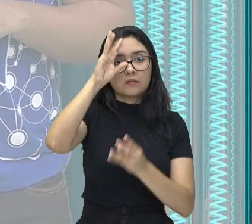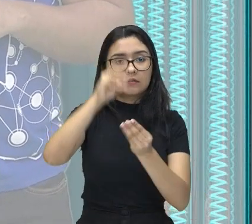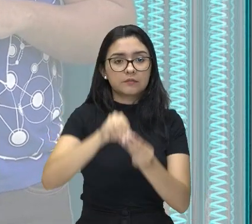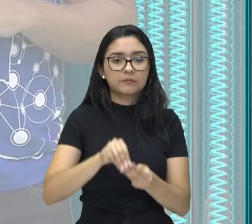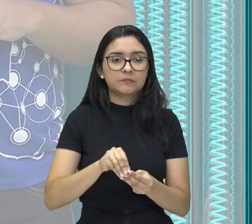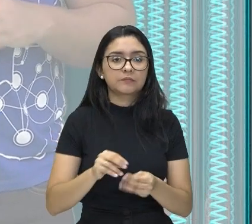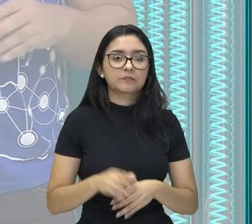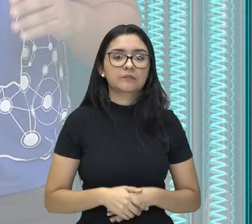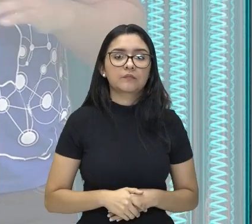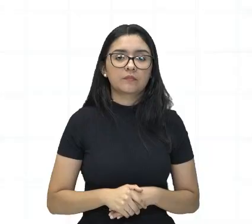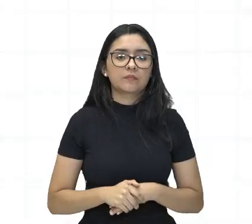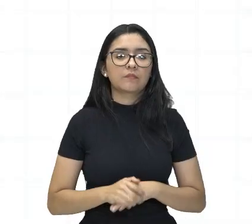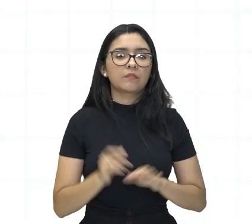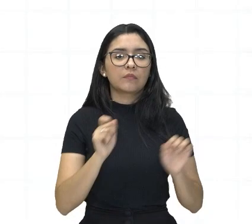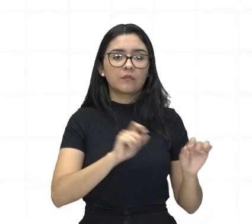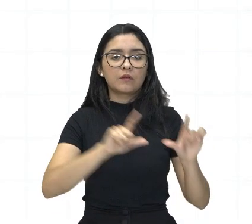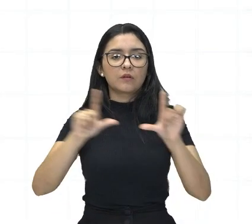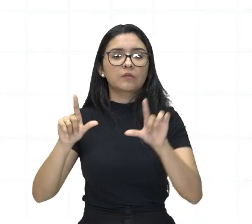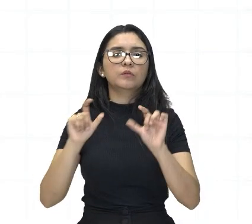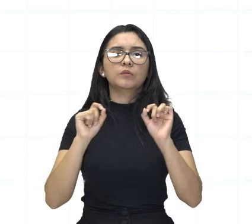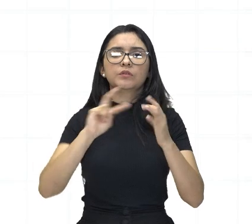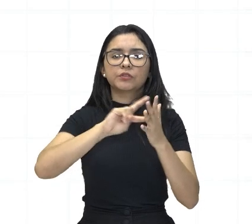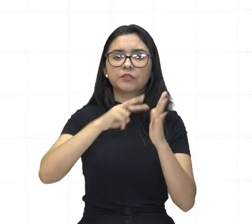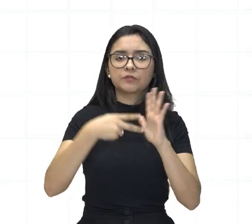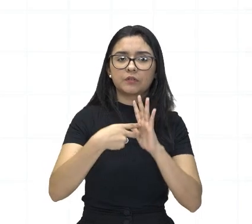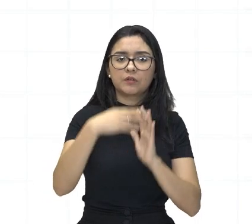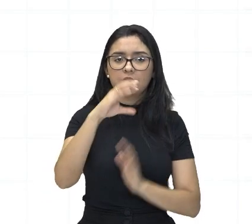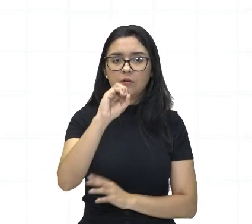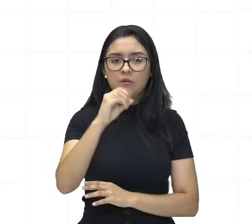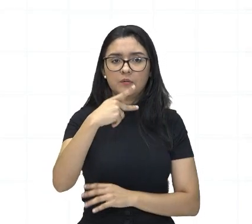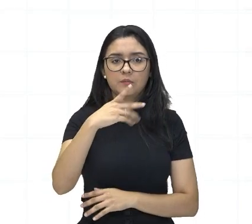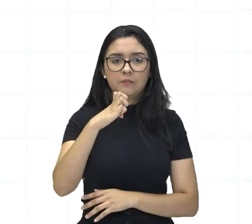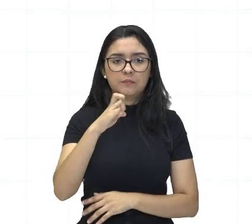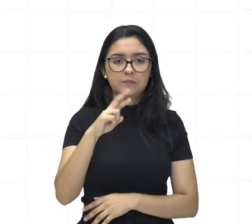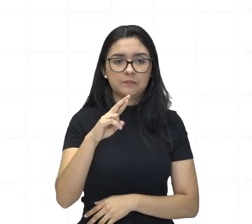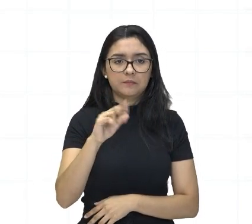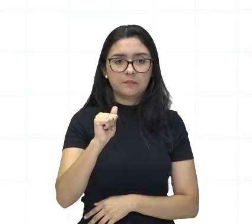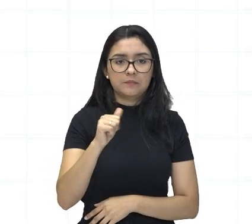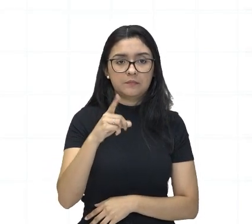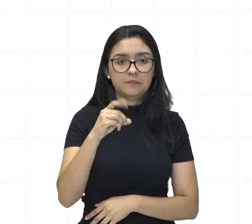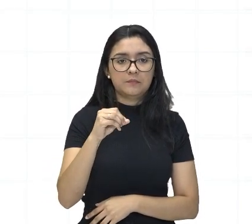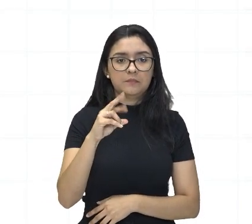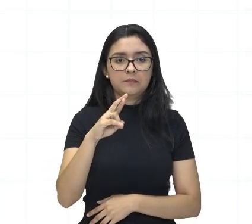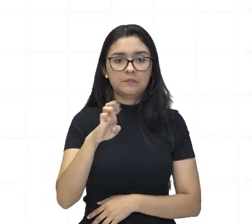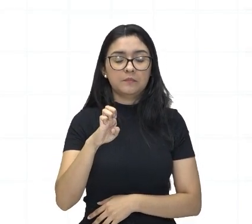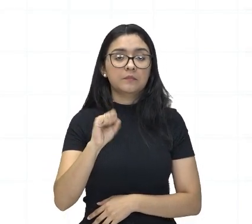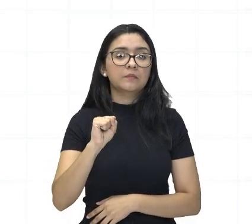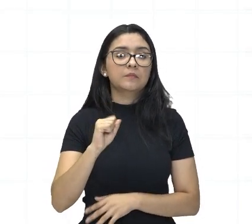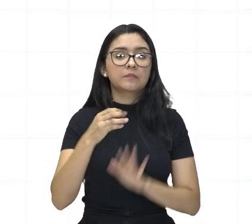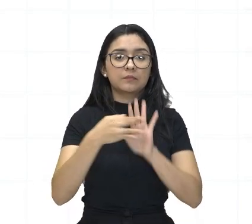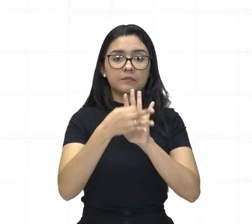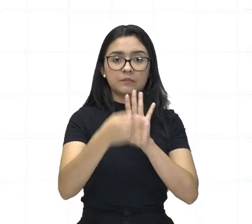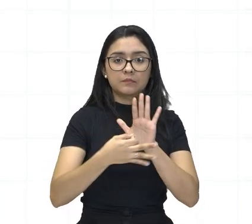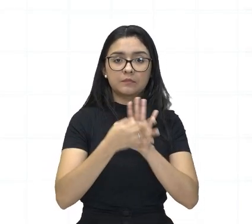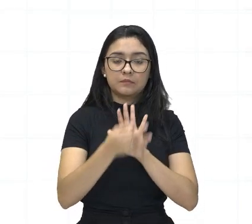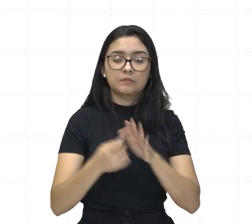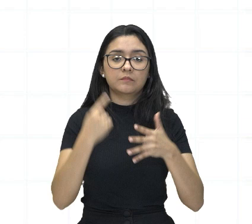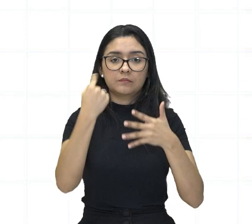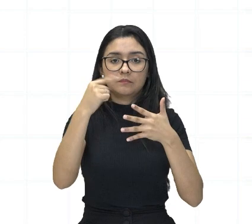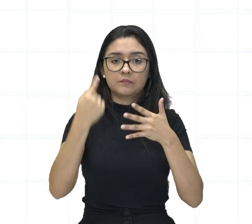operadores argumentativos? Colocando aí para vocês, os operadores argumentativos são, assim, elementos